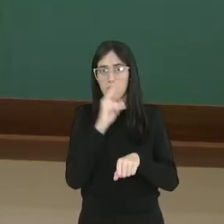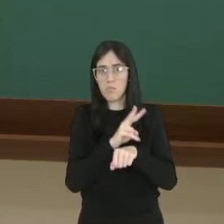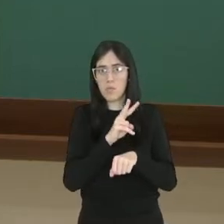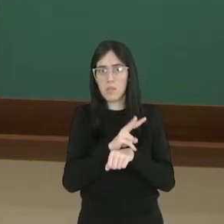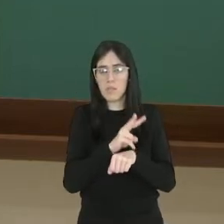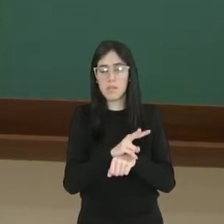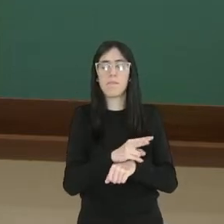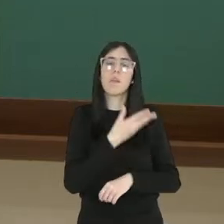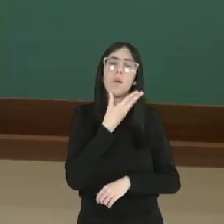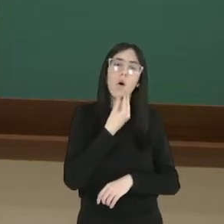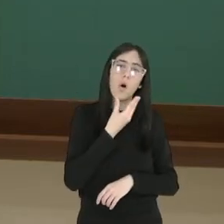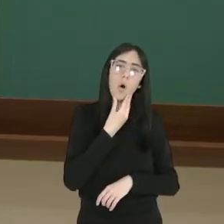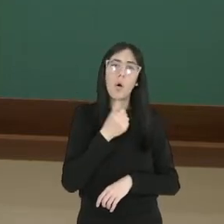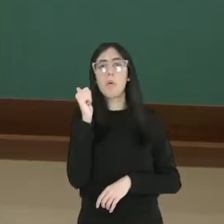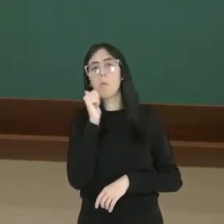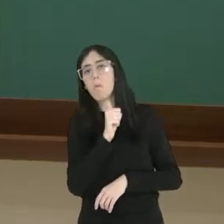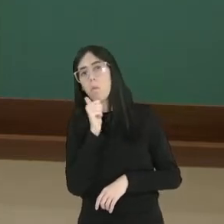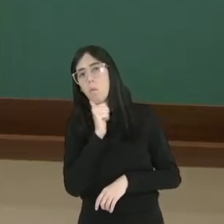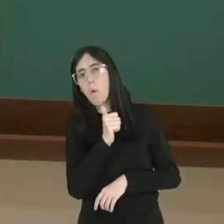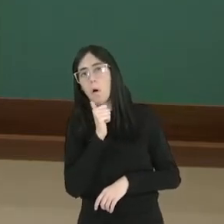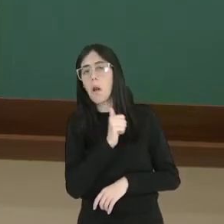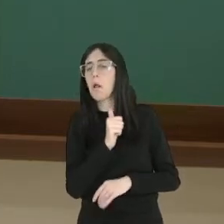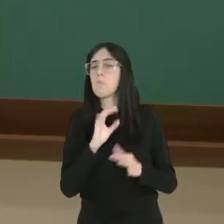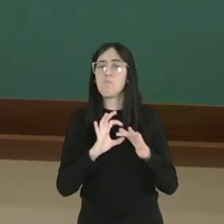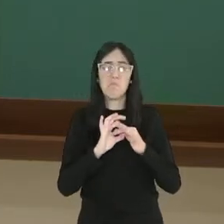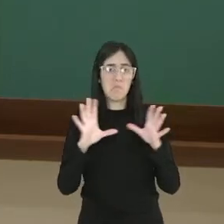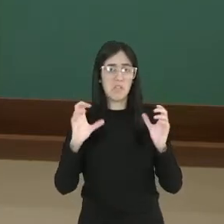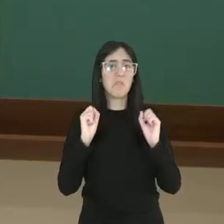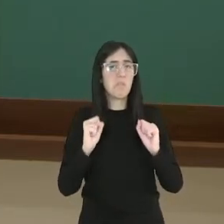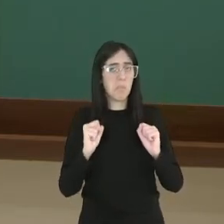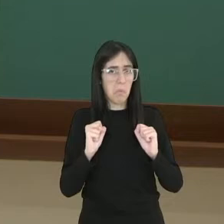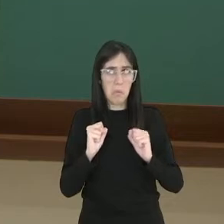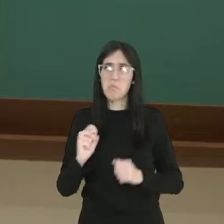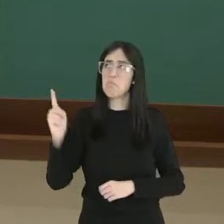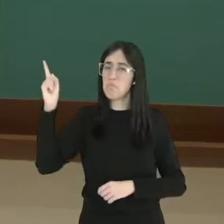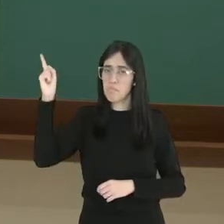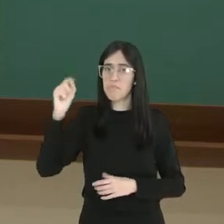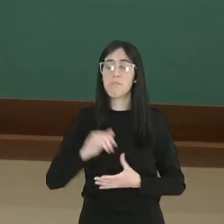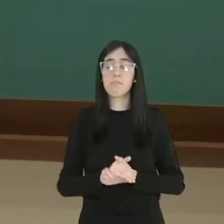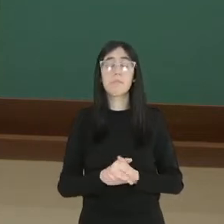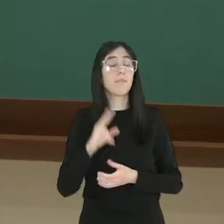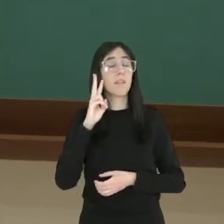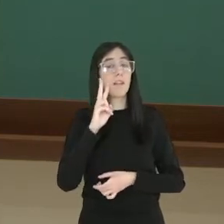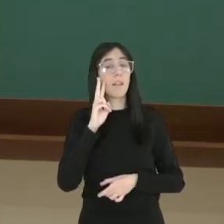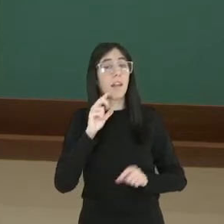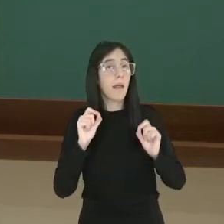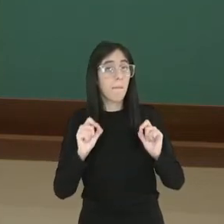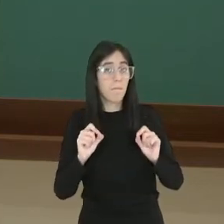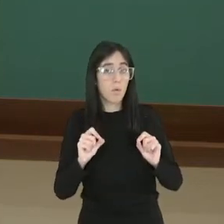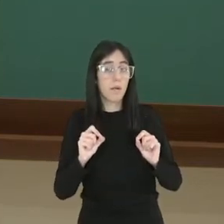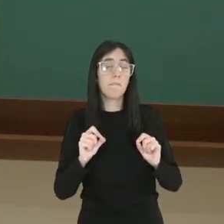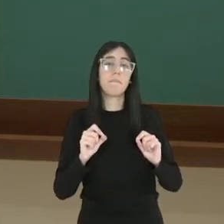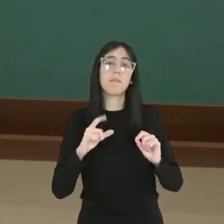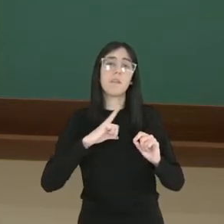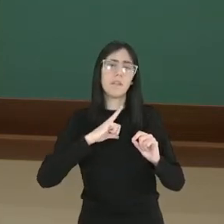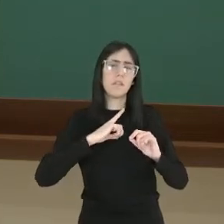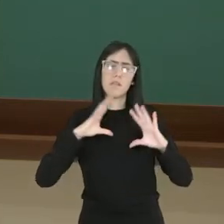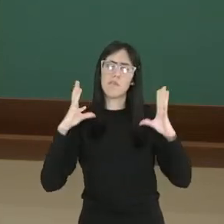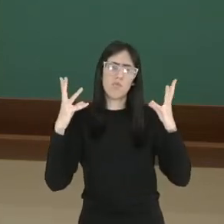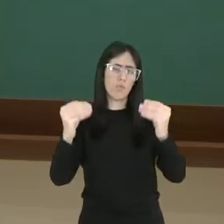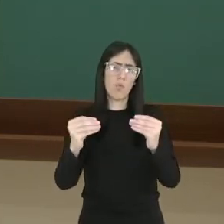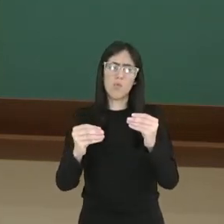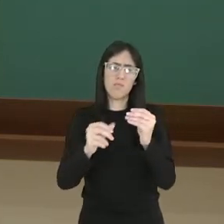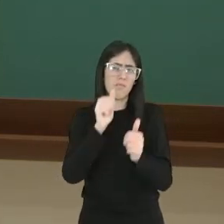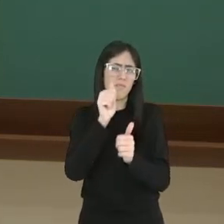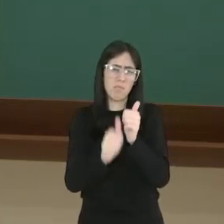Tanto homens quanto mulheres praticam essa modalidade, lembrando que, como praticamente todas as modalidades